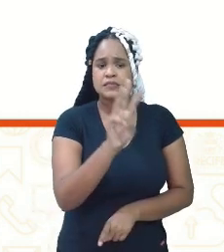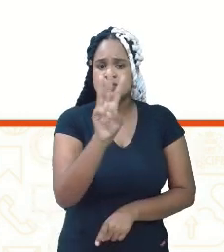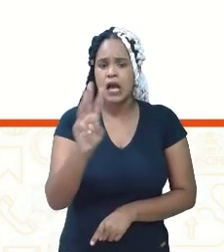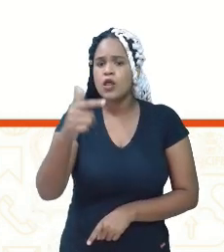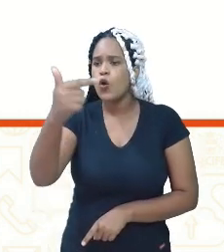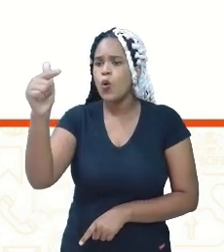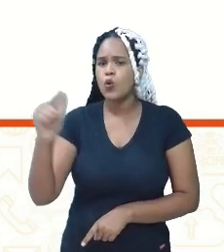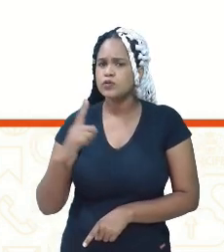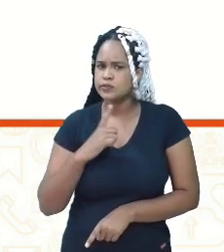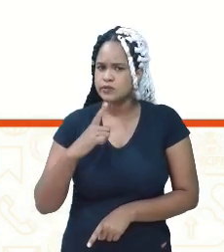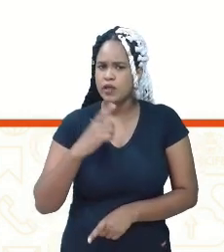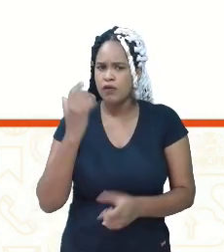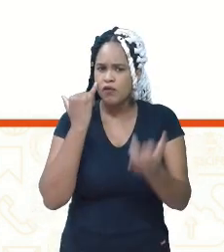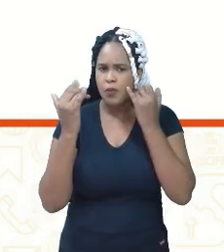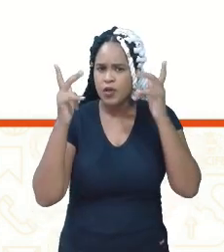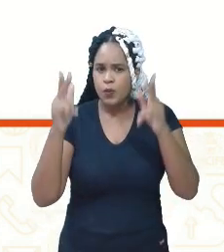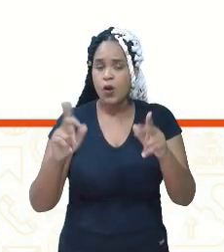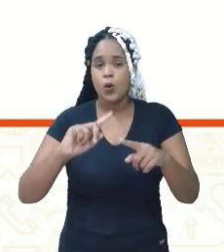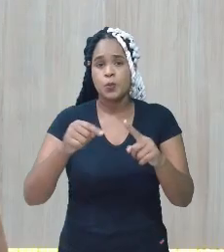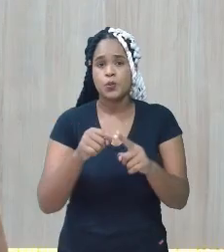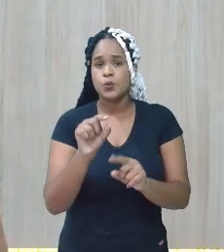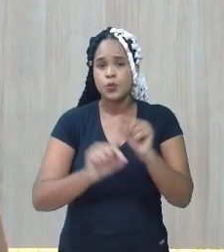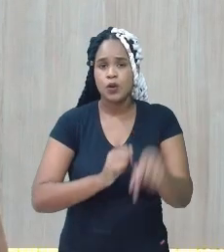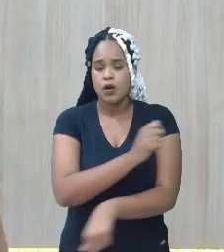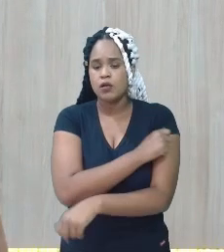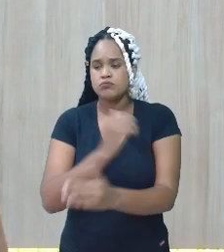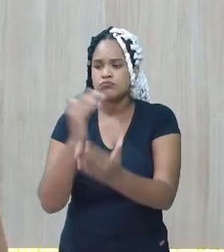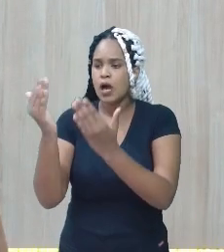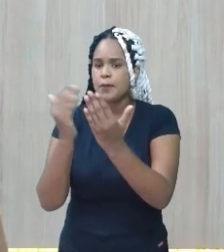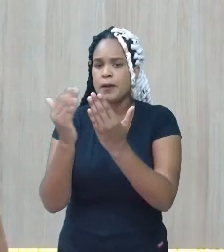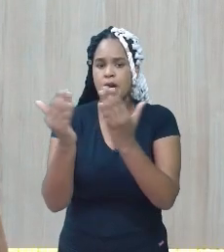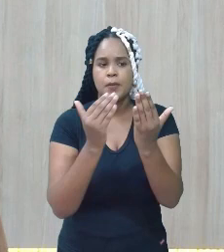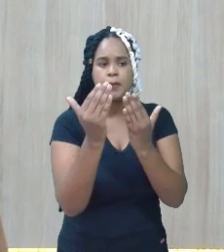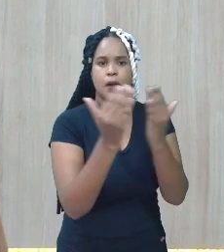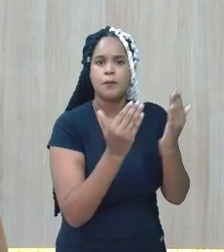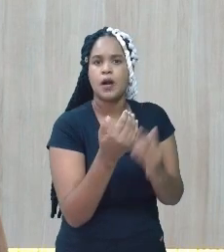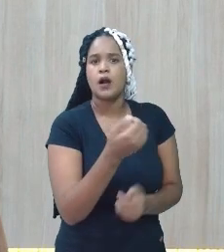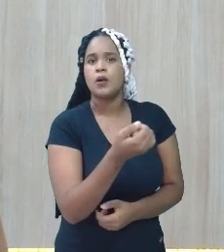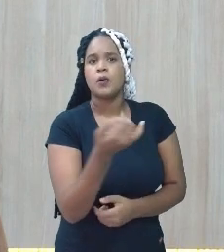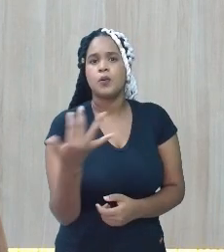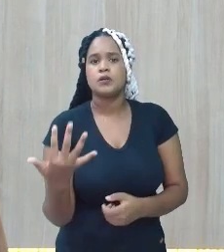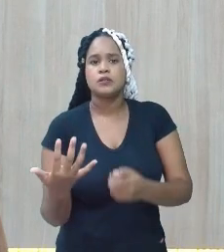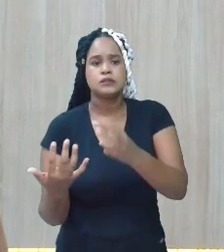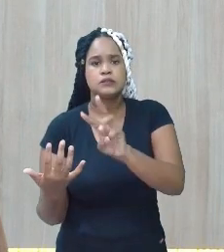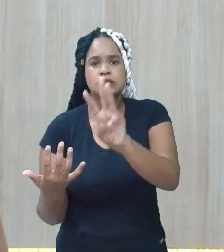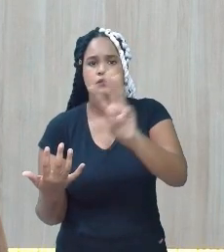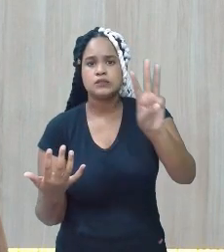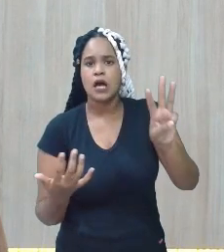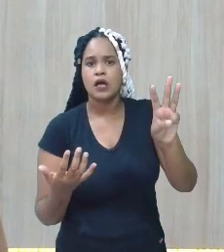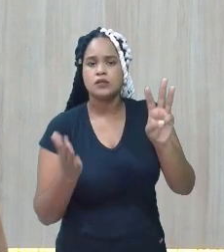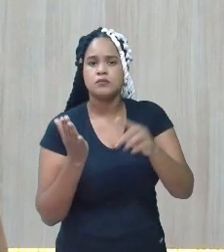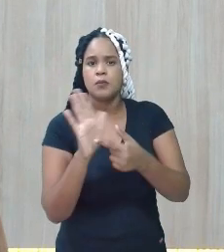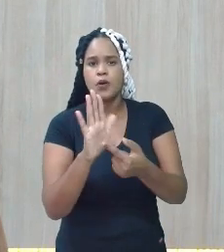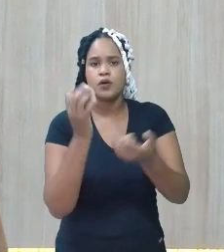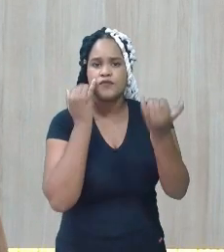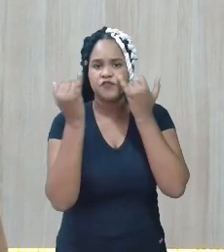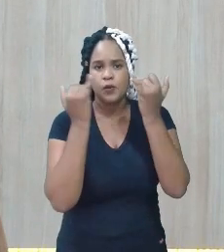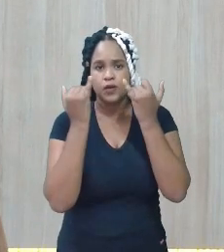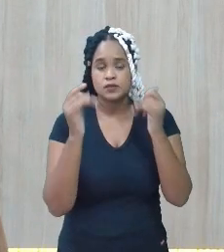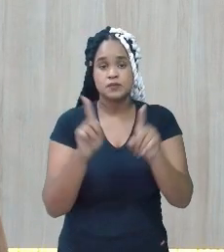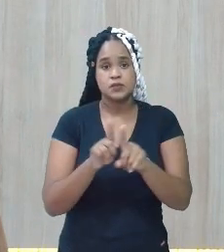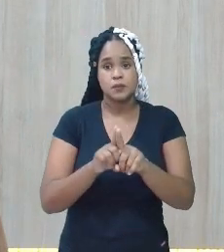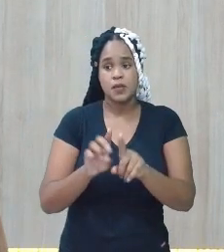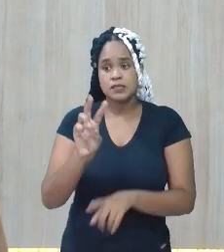eles vão poder comparar, não é, quantos sites falam a mesma coisa e quais os sites